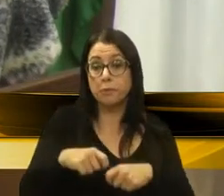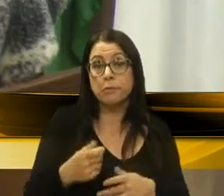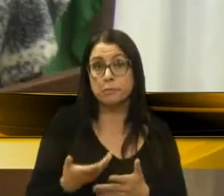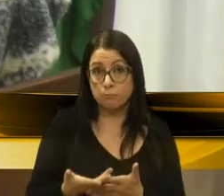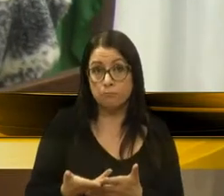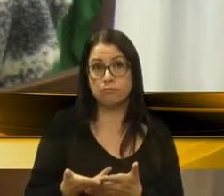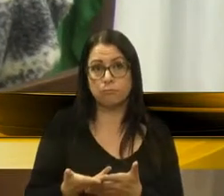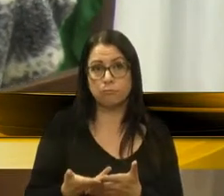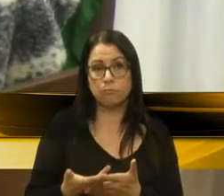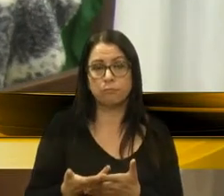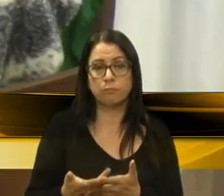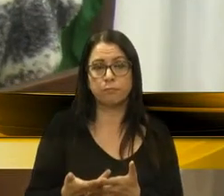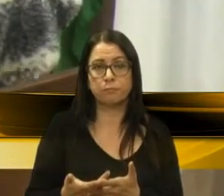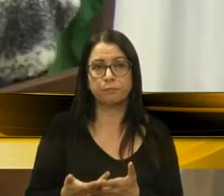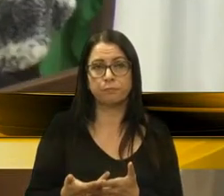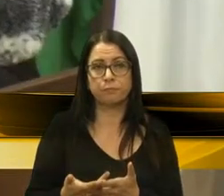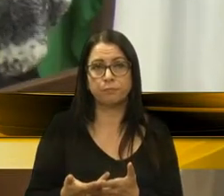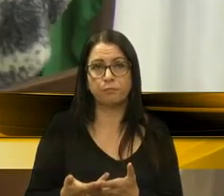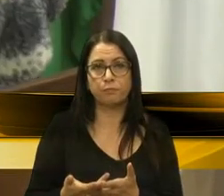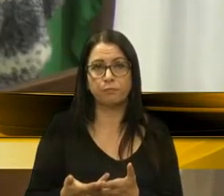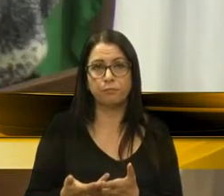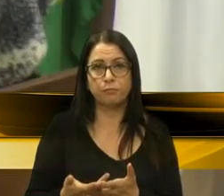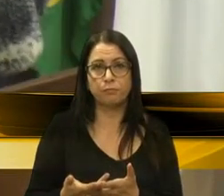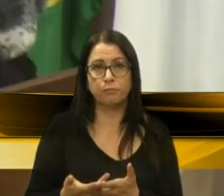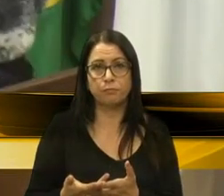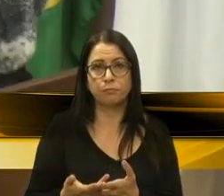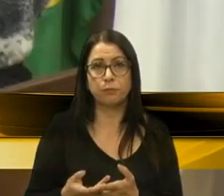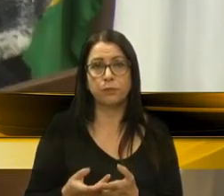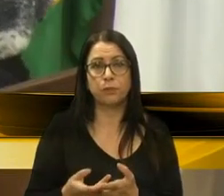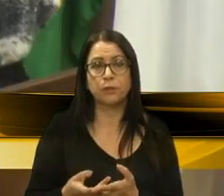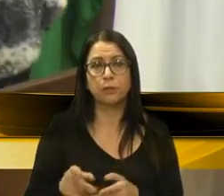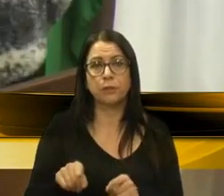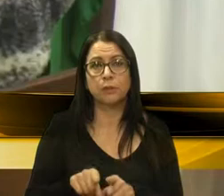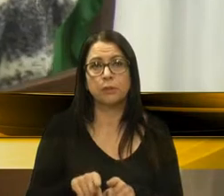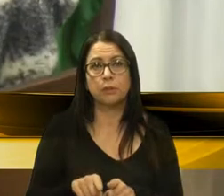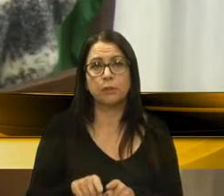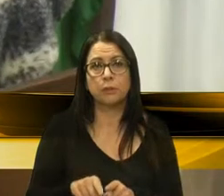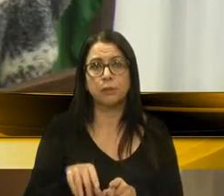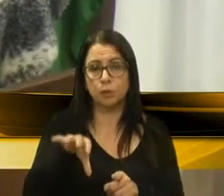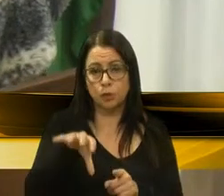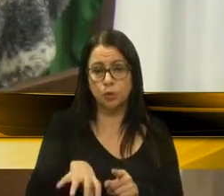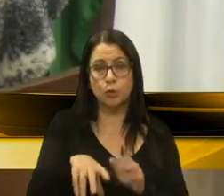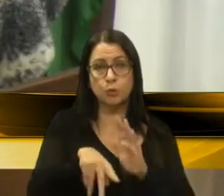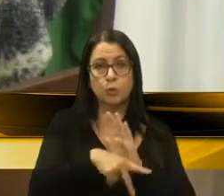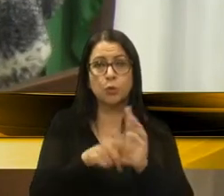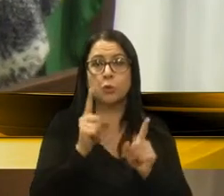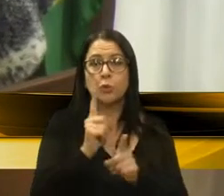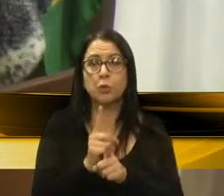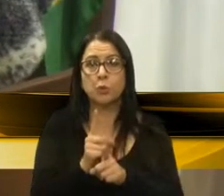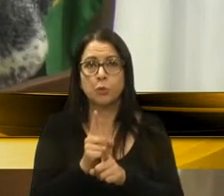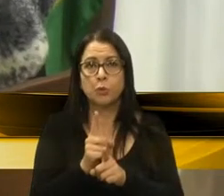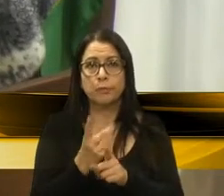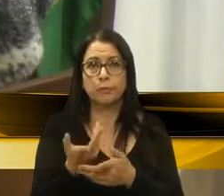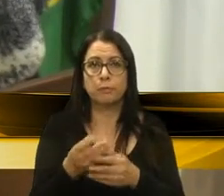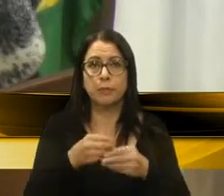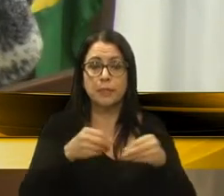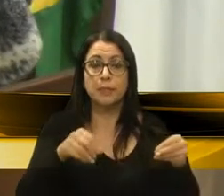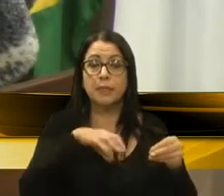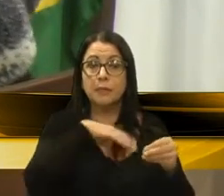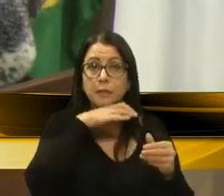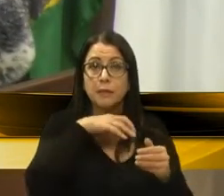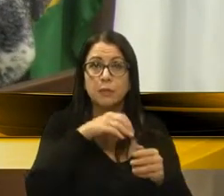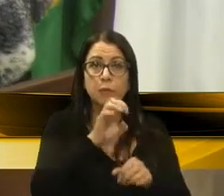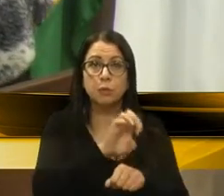né, de encontrar, então, um pedido de que o setor de patrimônio encontre um terreno